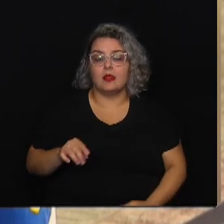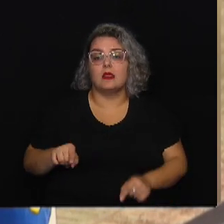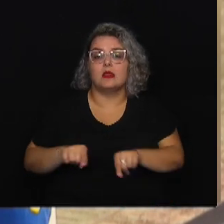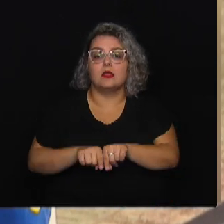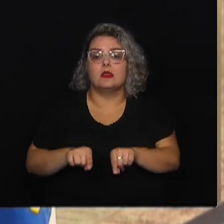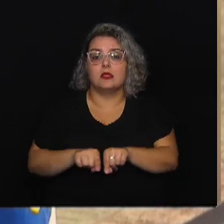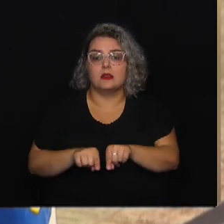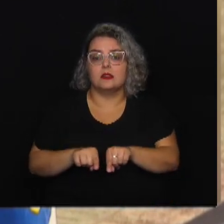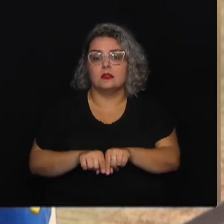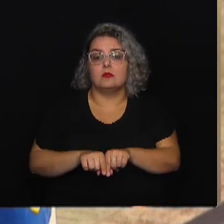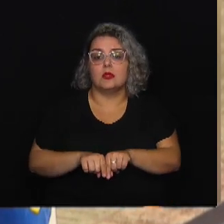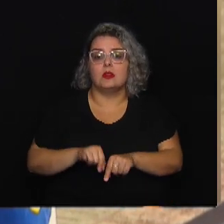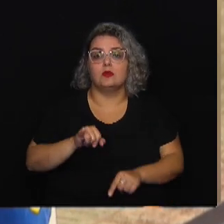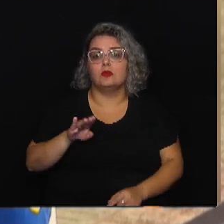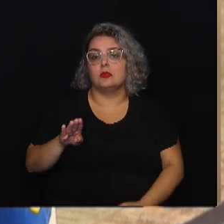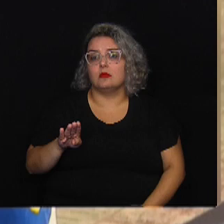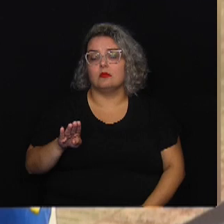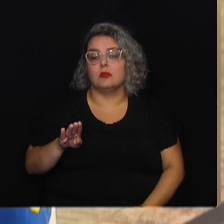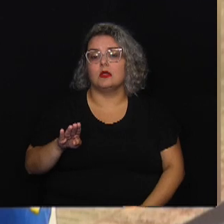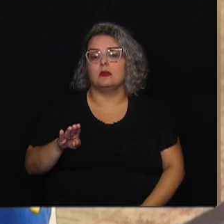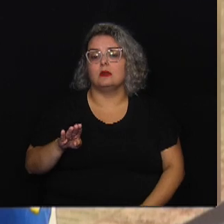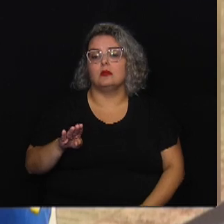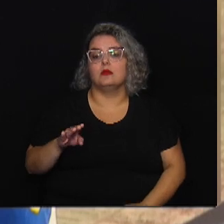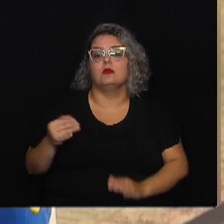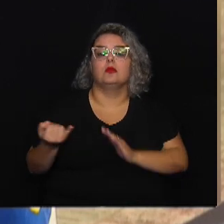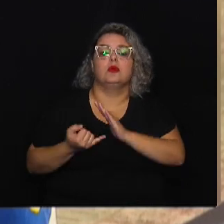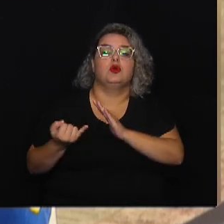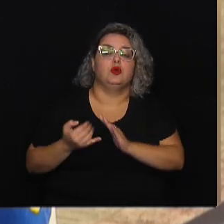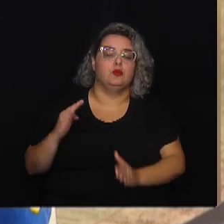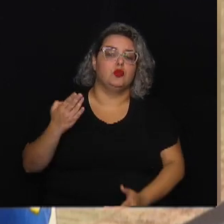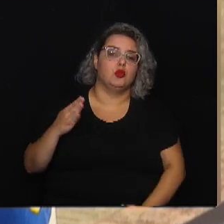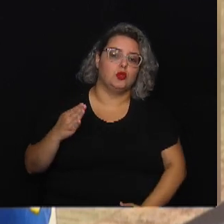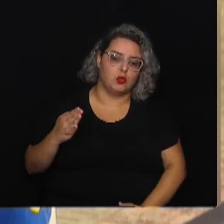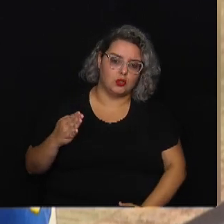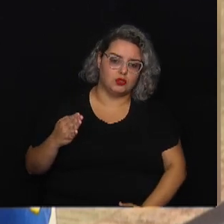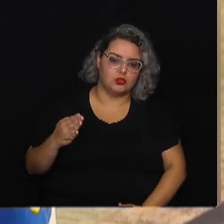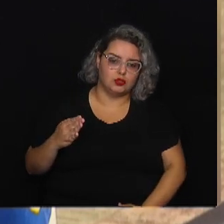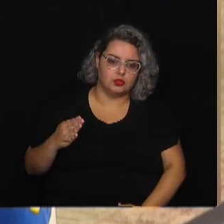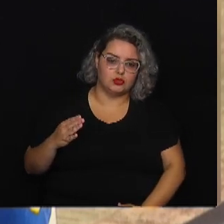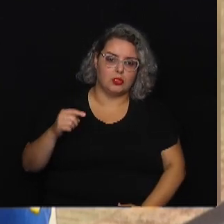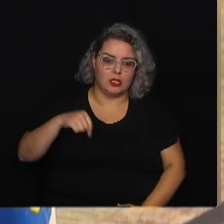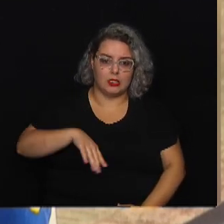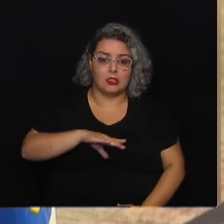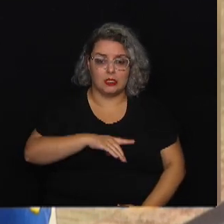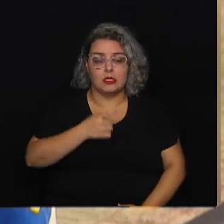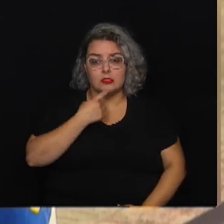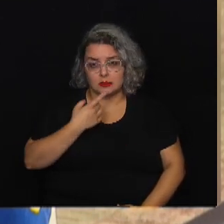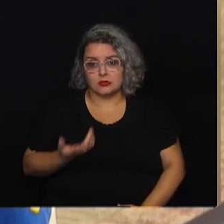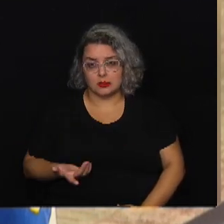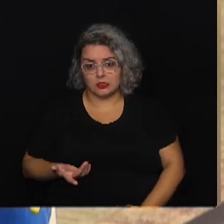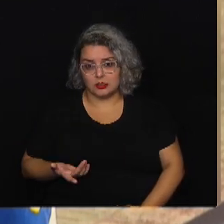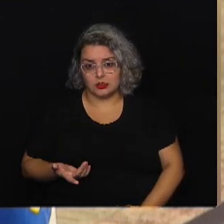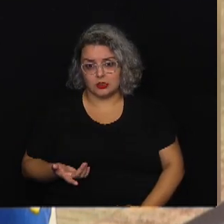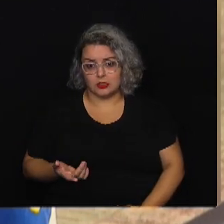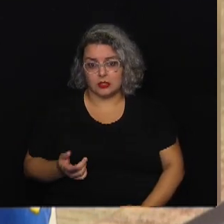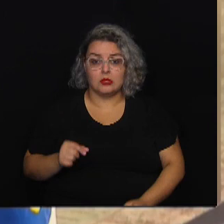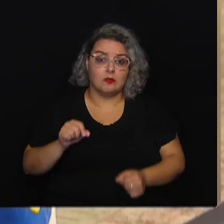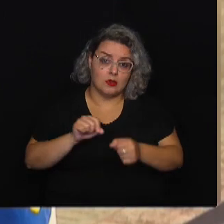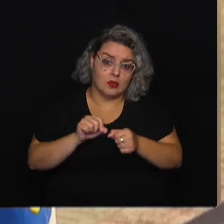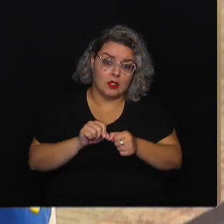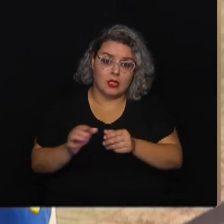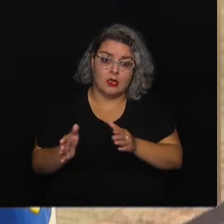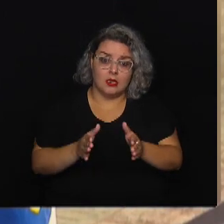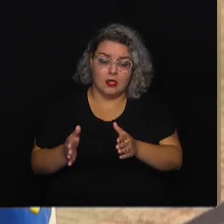também do IB, do Instituto Biológico aqui da nossa cidade, que foram feitos